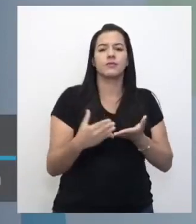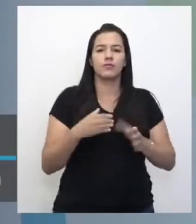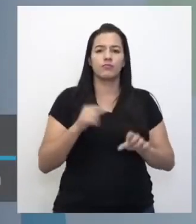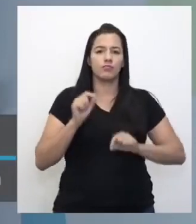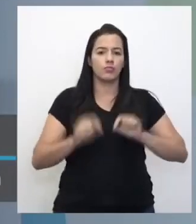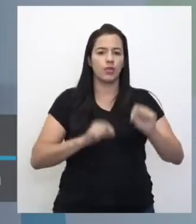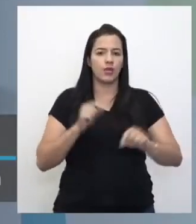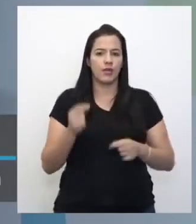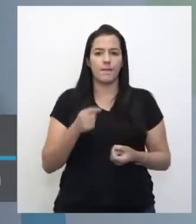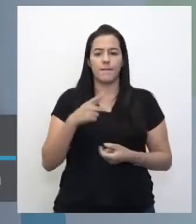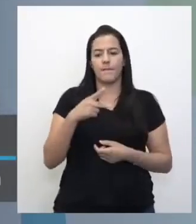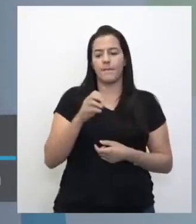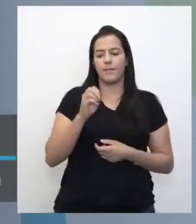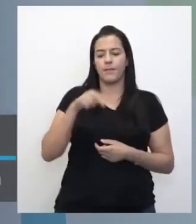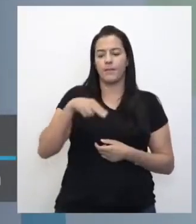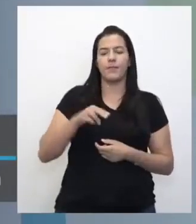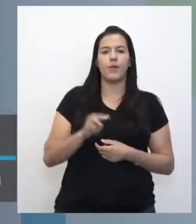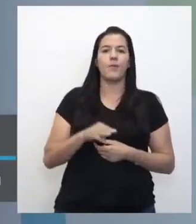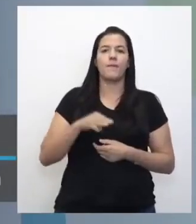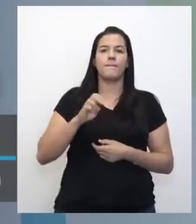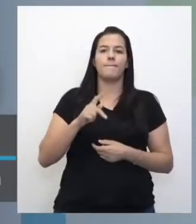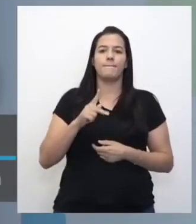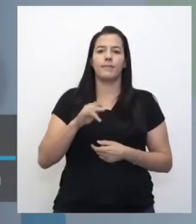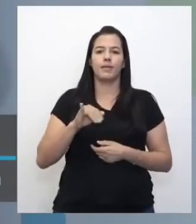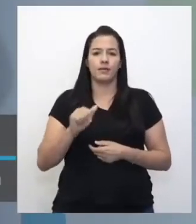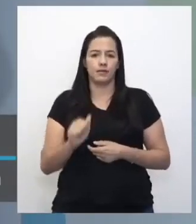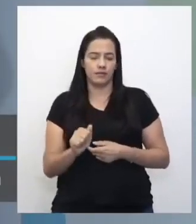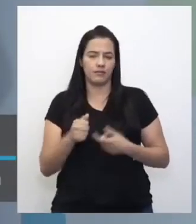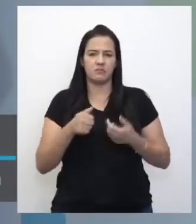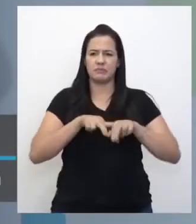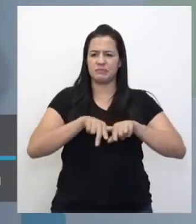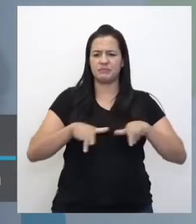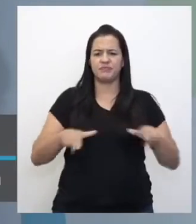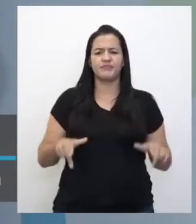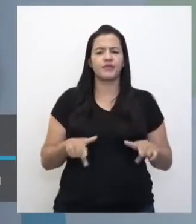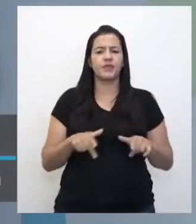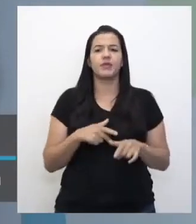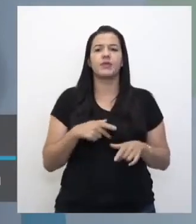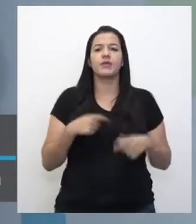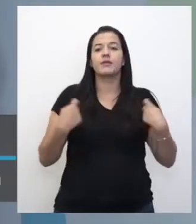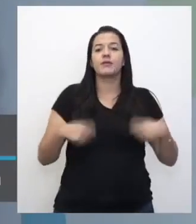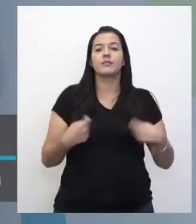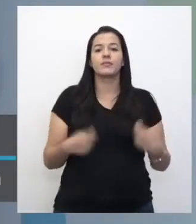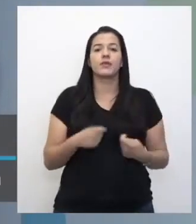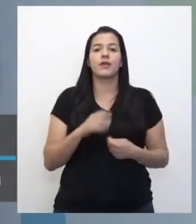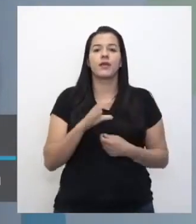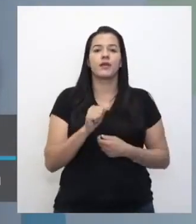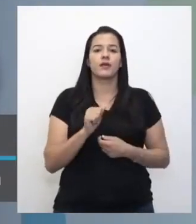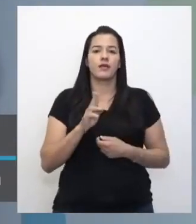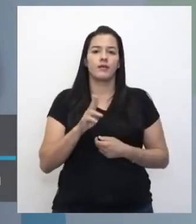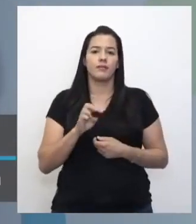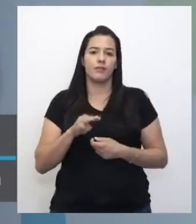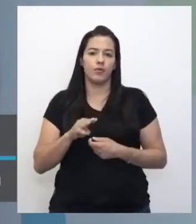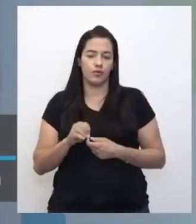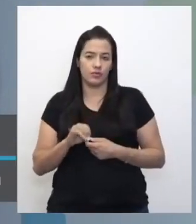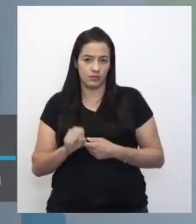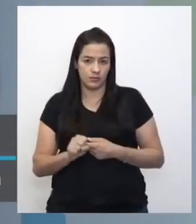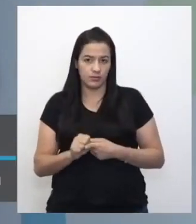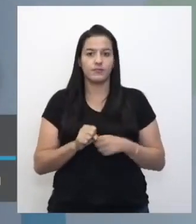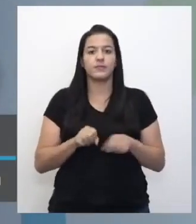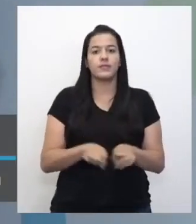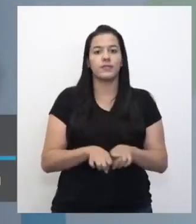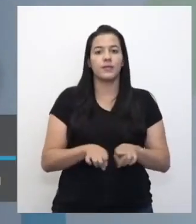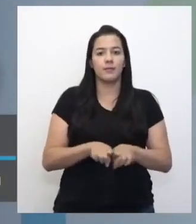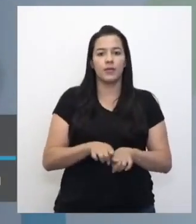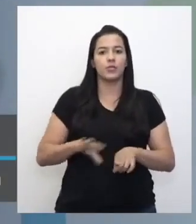grandes epopeias, né, do século, sei lá, que inspiravam Camões, por exemplo, com os Lusíadas, né? Você tinha a Santa